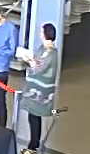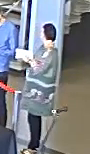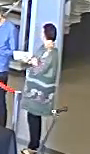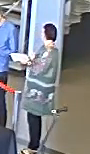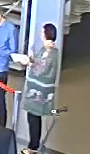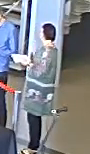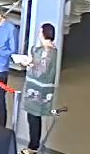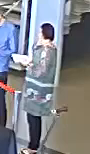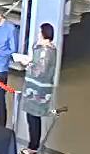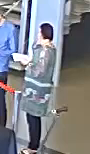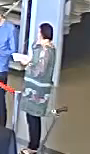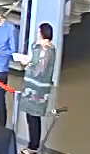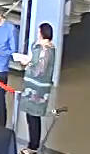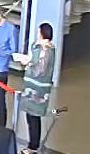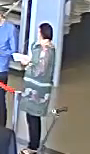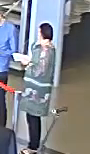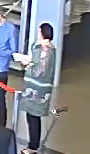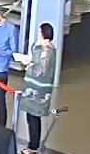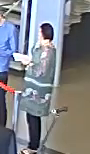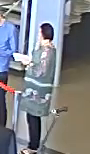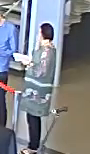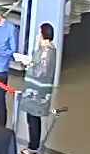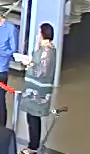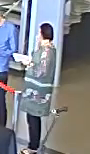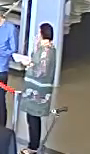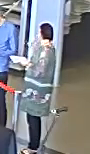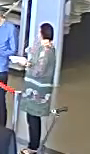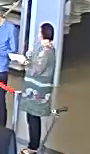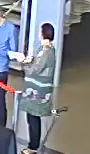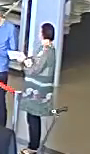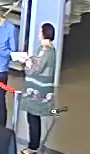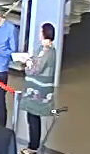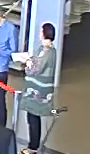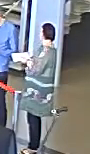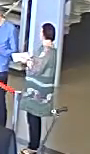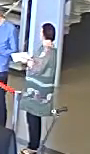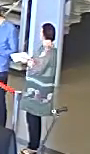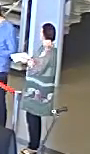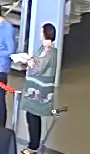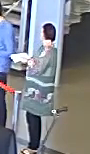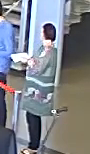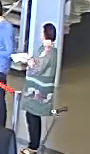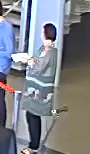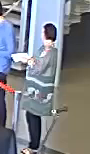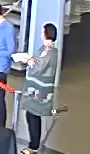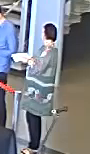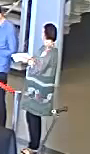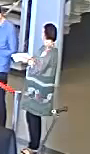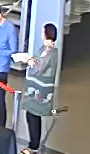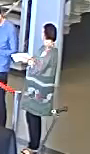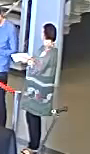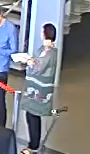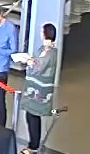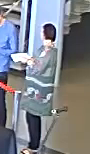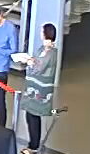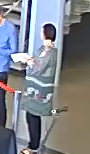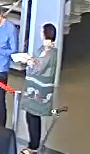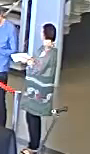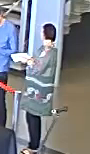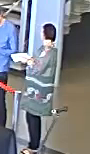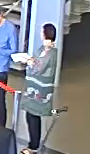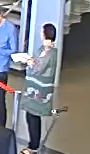uma série de requerimentos com visitas técnicas Inclusive a determinados pontos por exemplo na rodoviária aqui de Belo